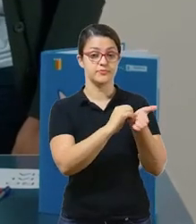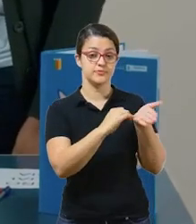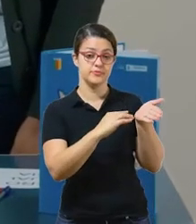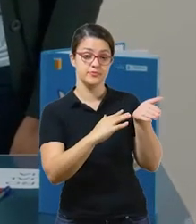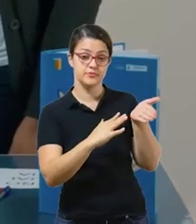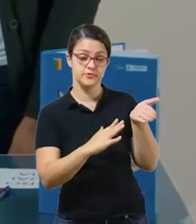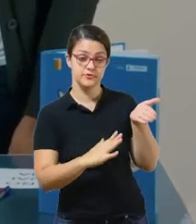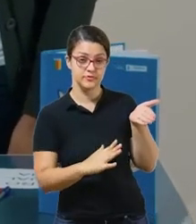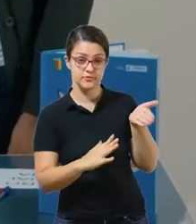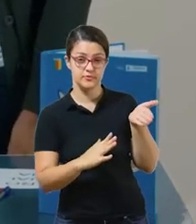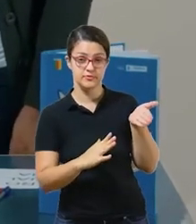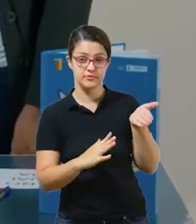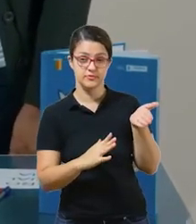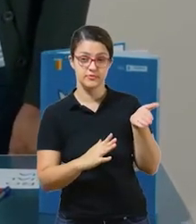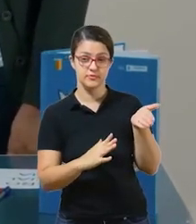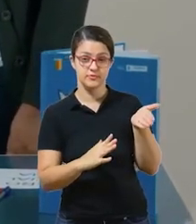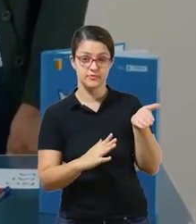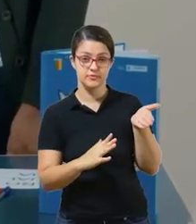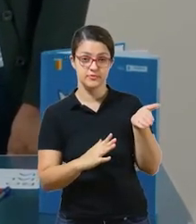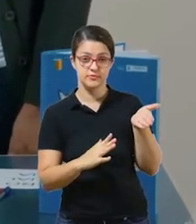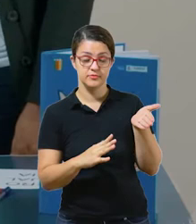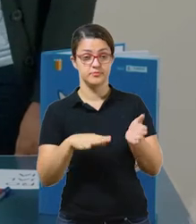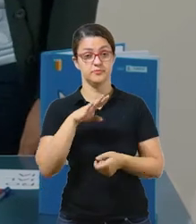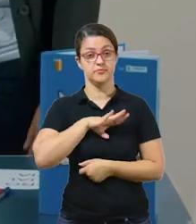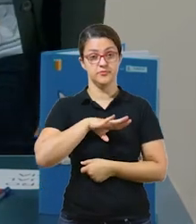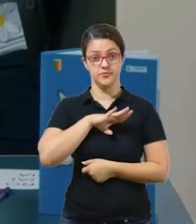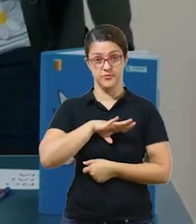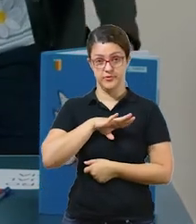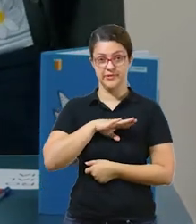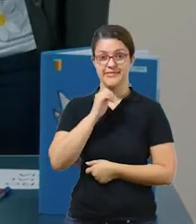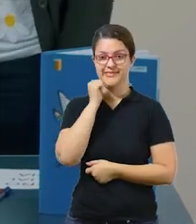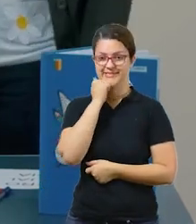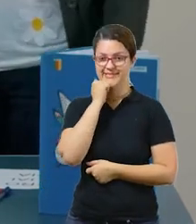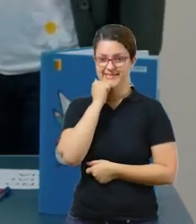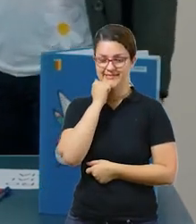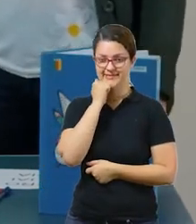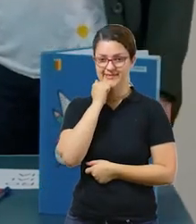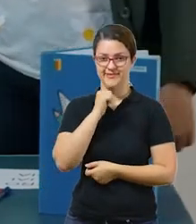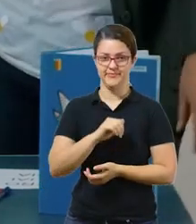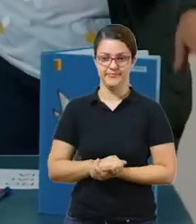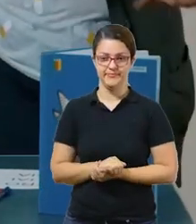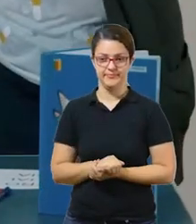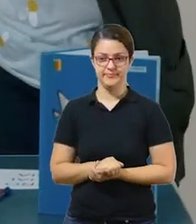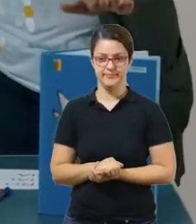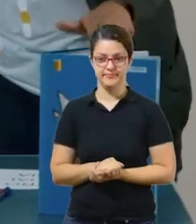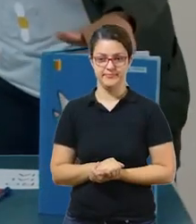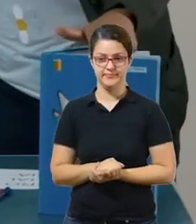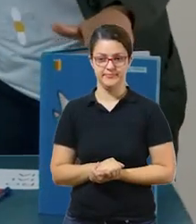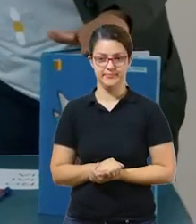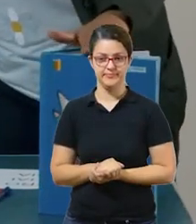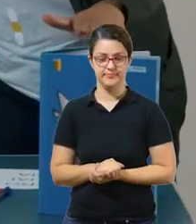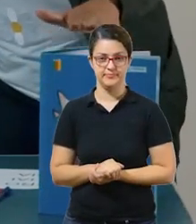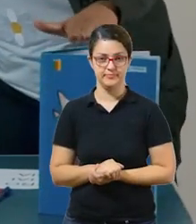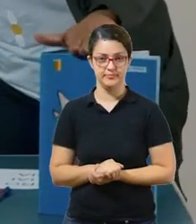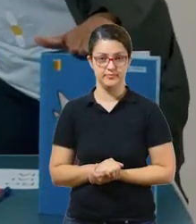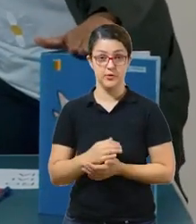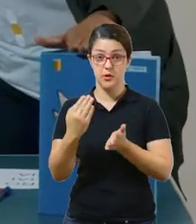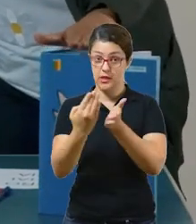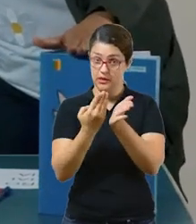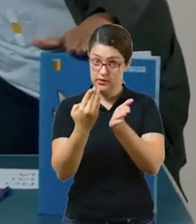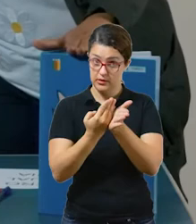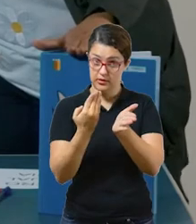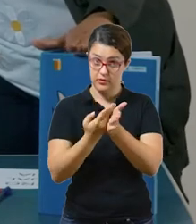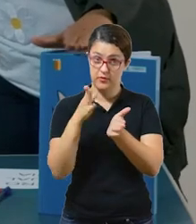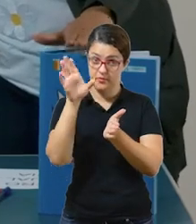atividades de Língua Portuguesa e de Ciências. Para fazer essas atividades, você vai usar o seu